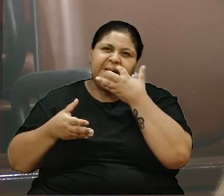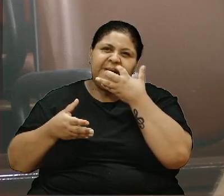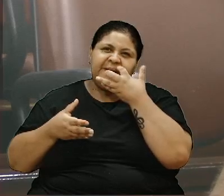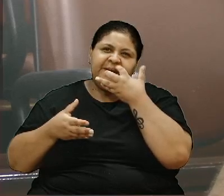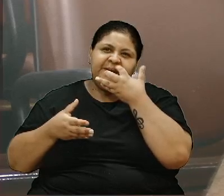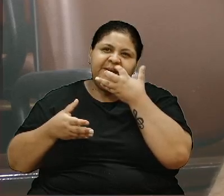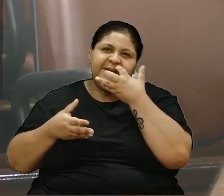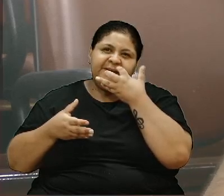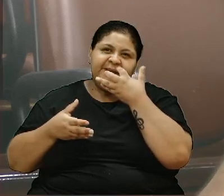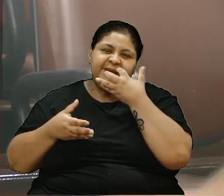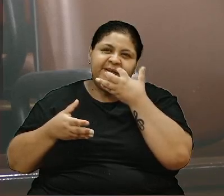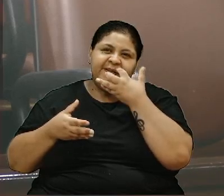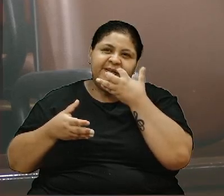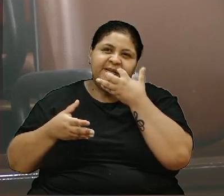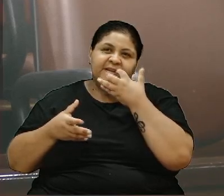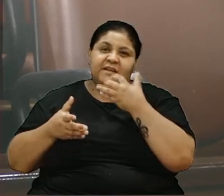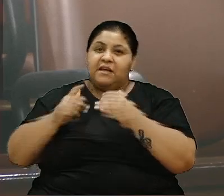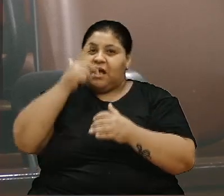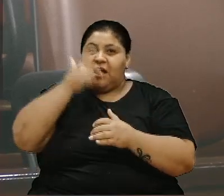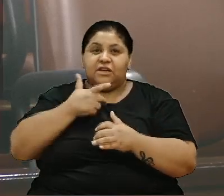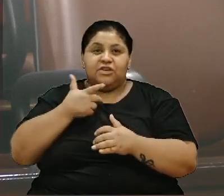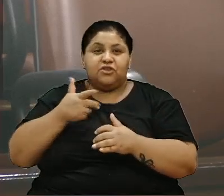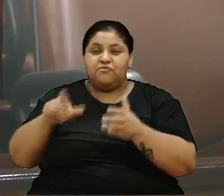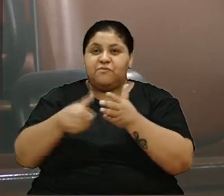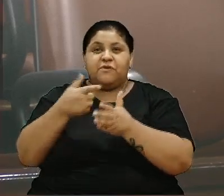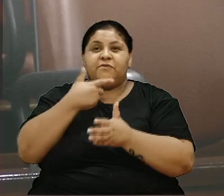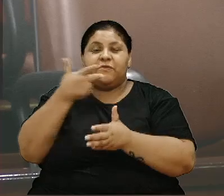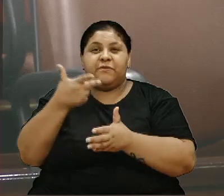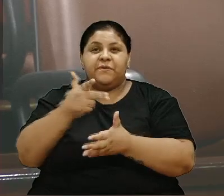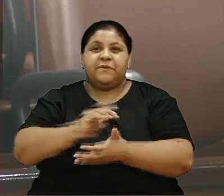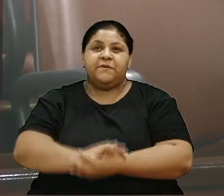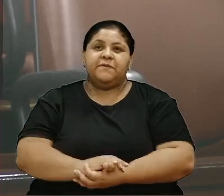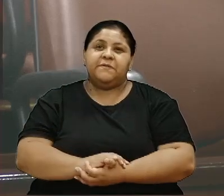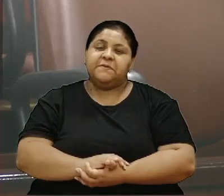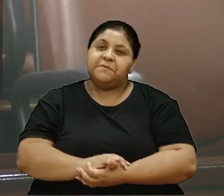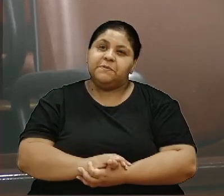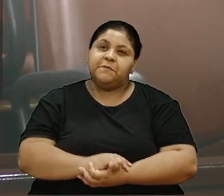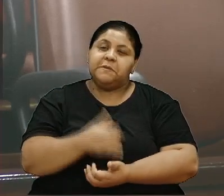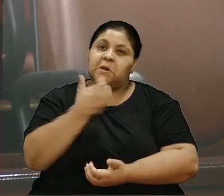não, tem cada coisa que a gente prefere nem falar. Que estão sendo